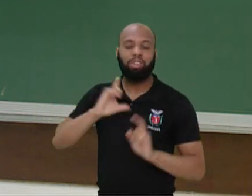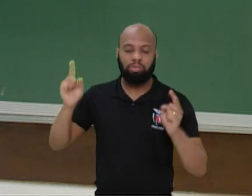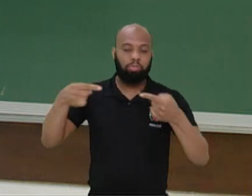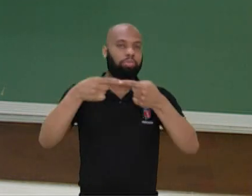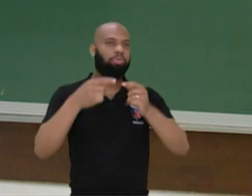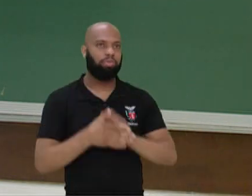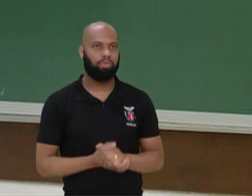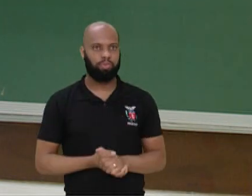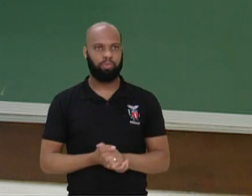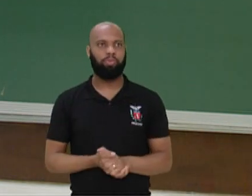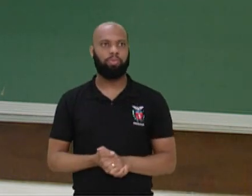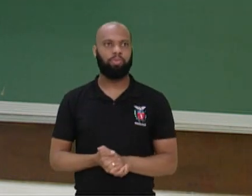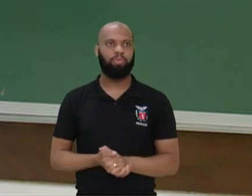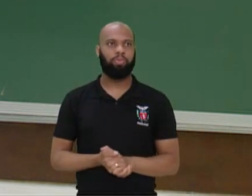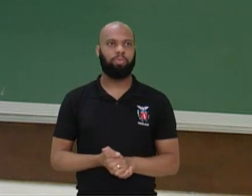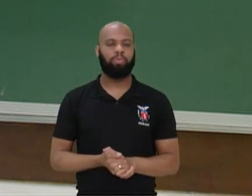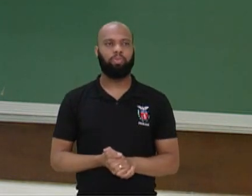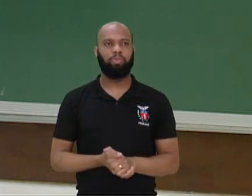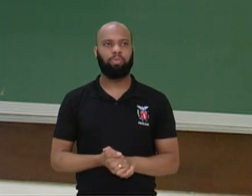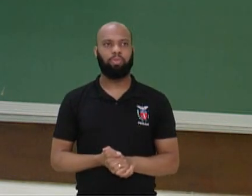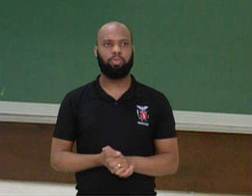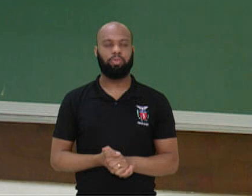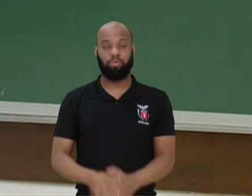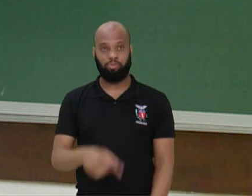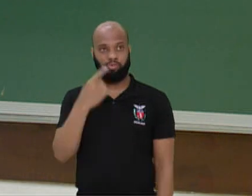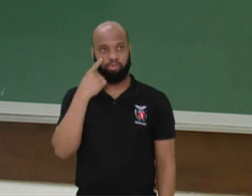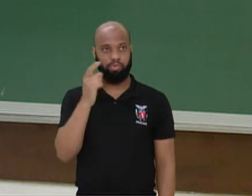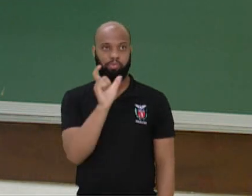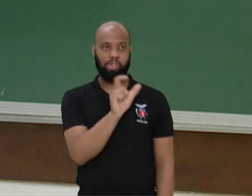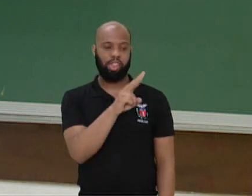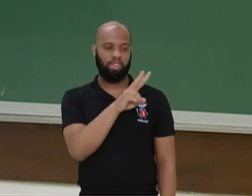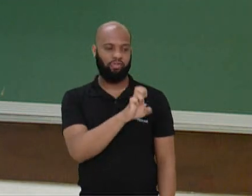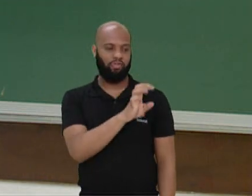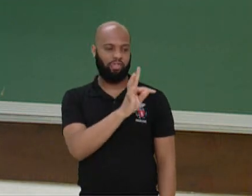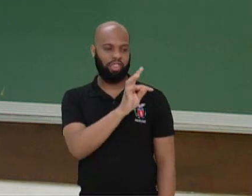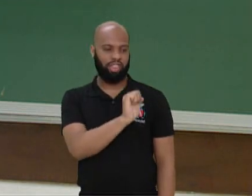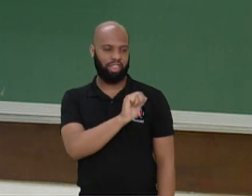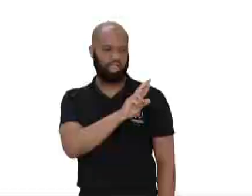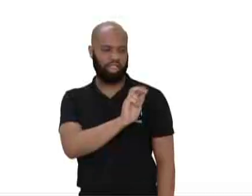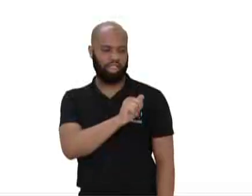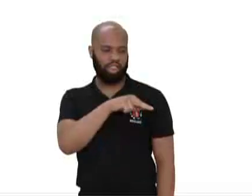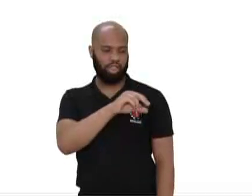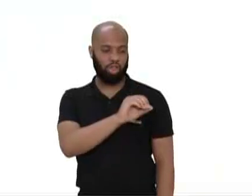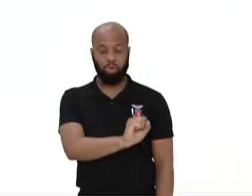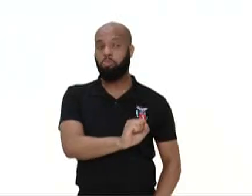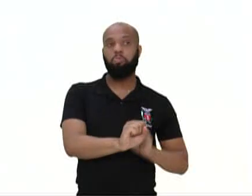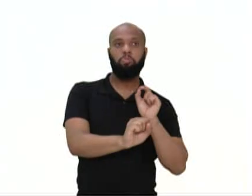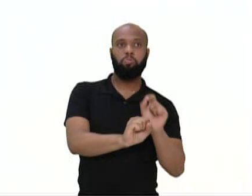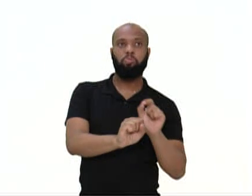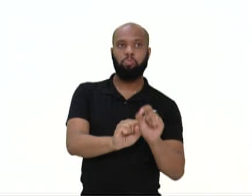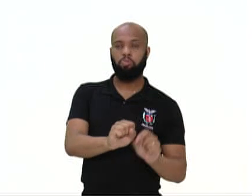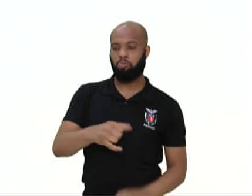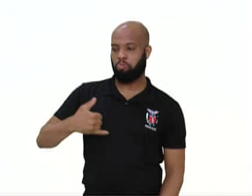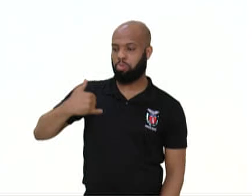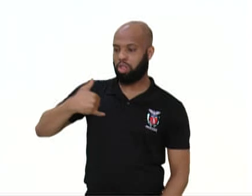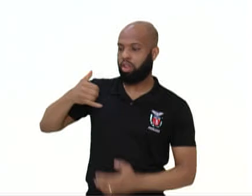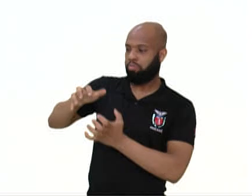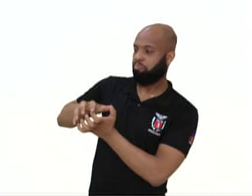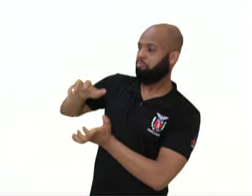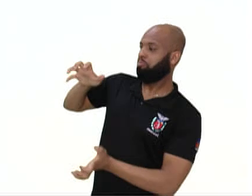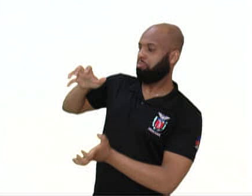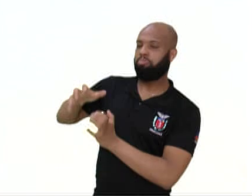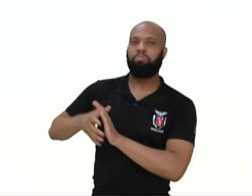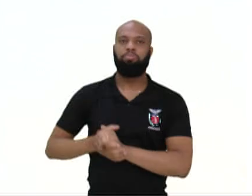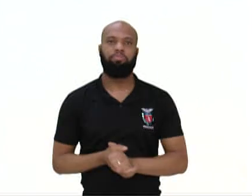estrofe? Ahora veteranos, que seria veterano, né? Se refere